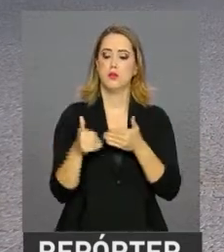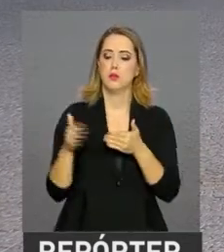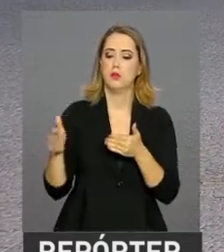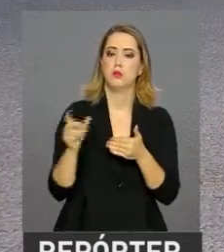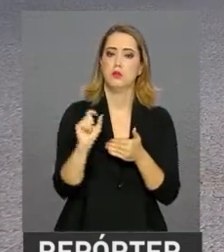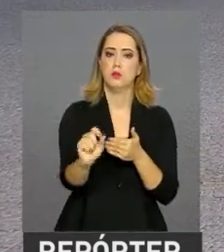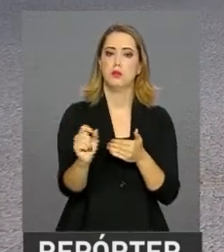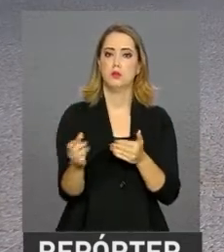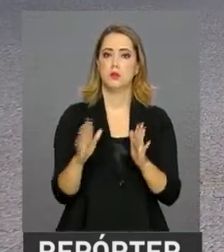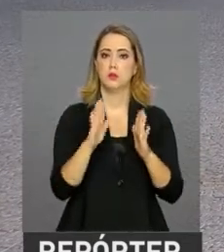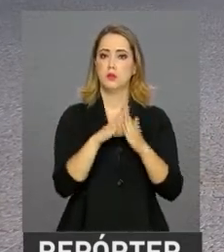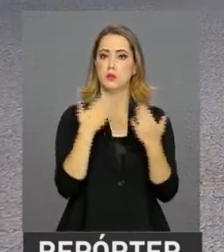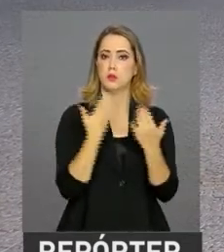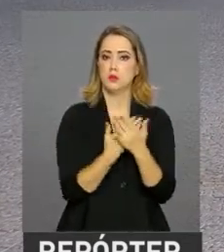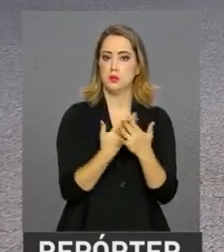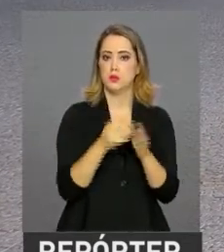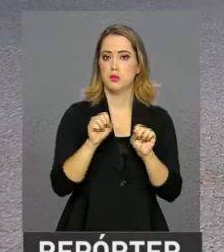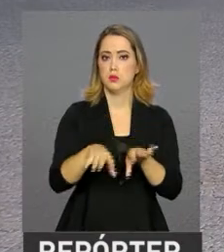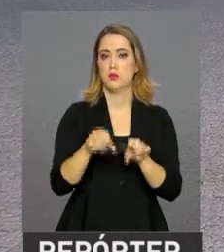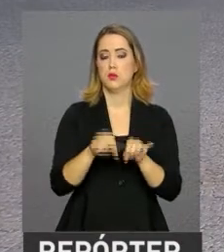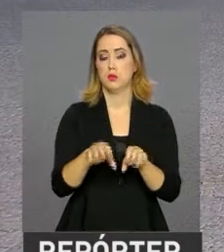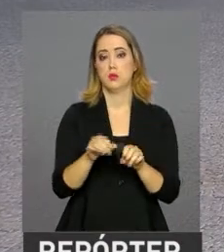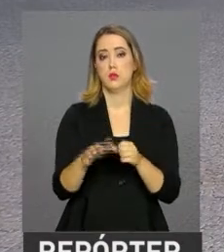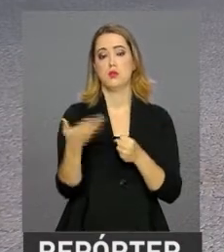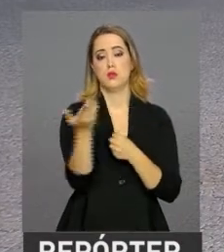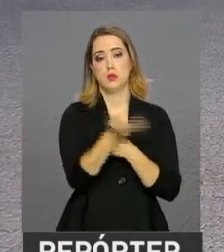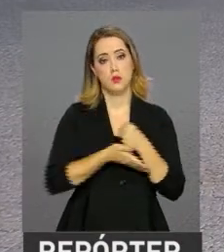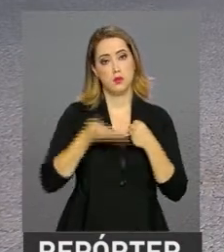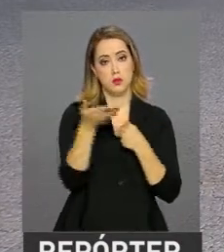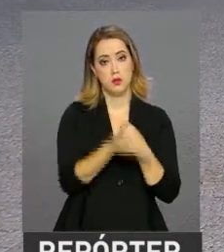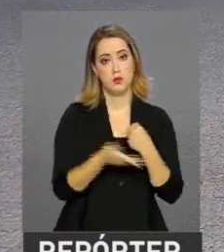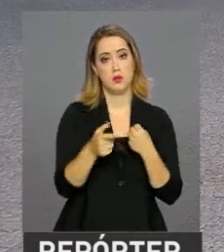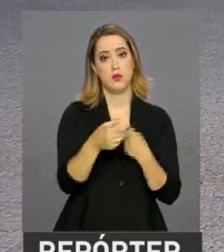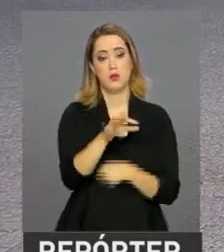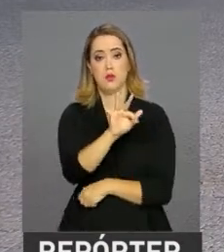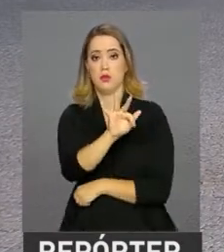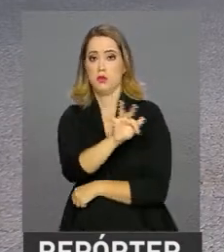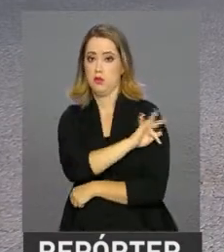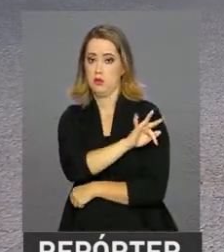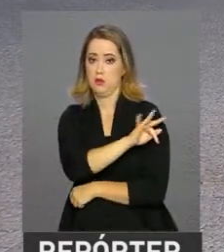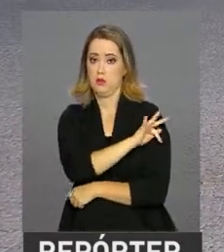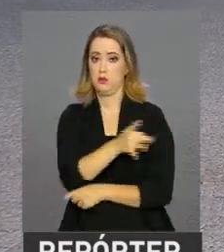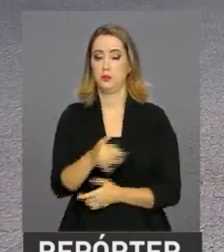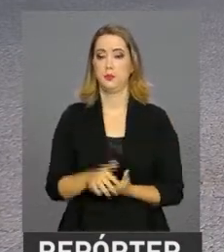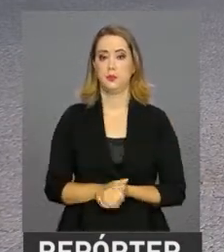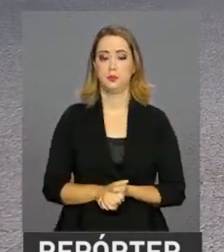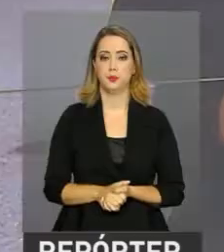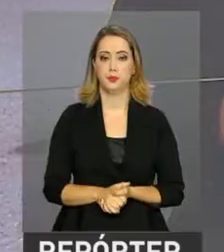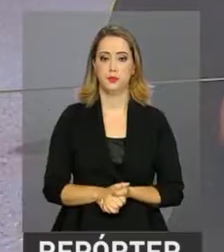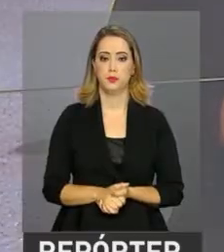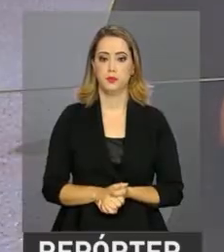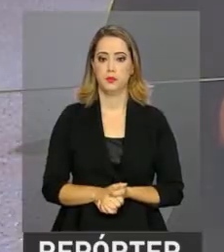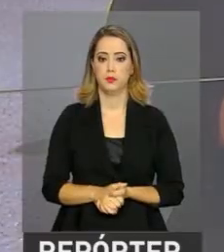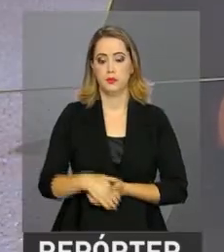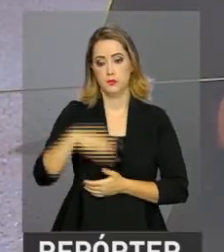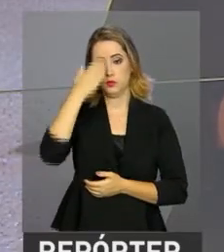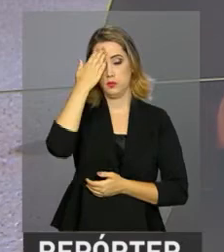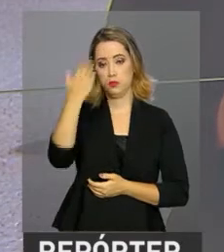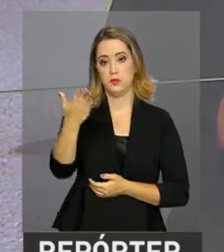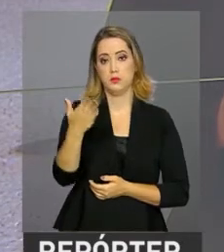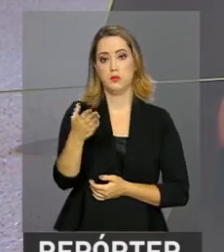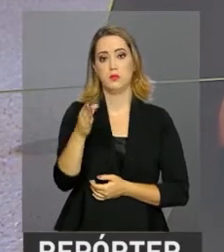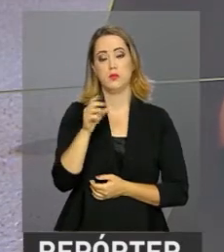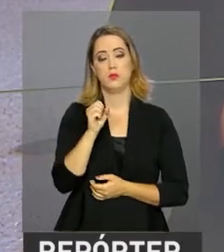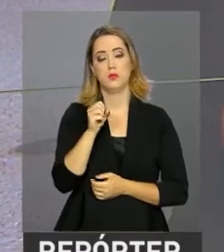inauguração da Escola Municipal de Ensino Fundamental, professor Fued Temer. Renata, é com você. Obrigada, Thaísa, pelas